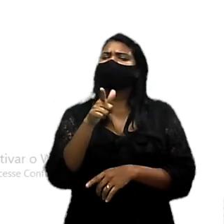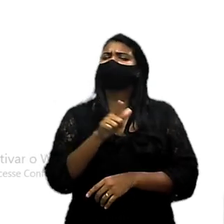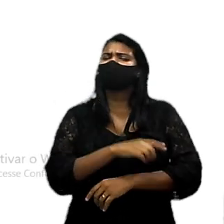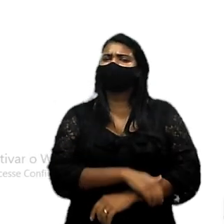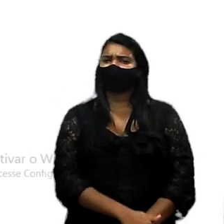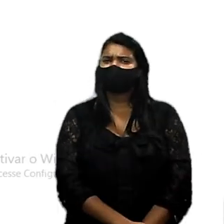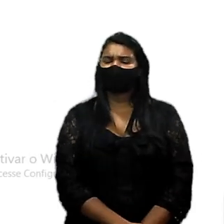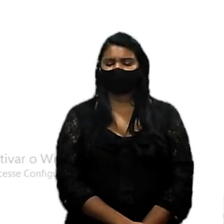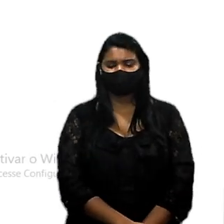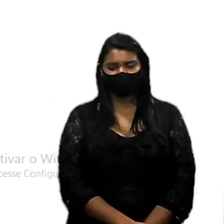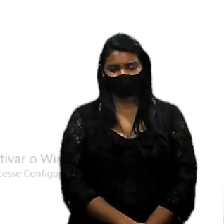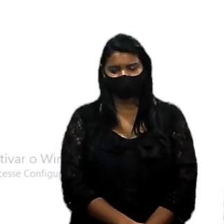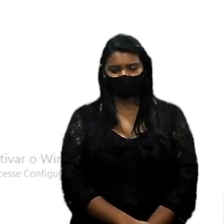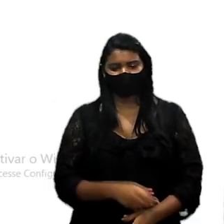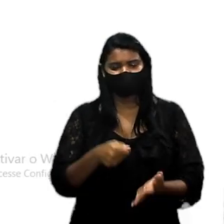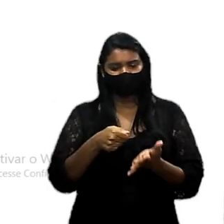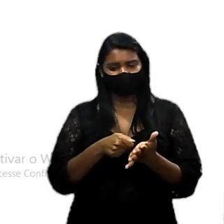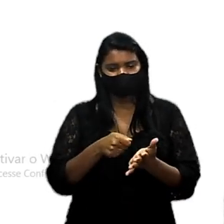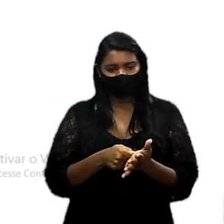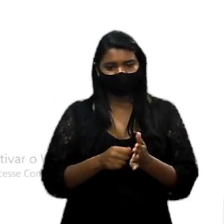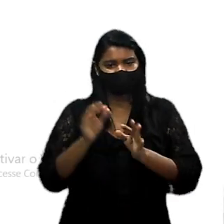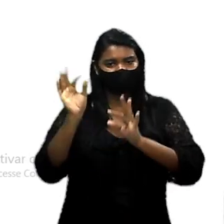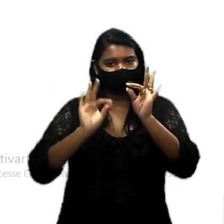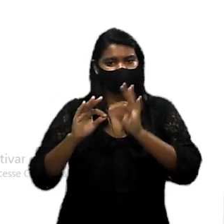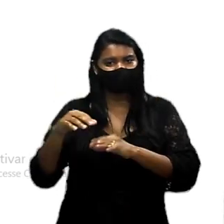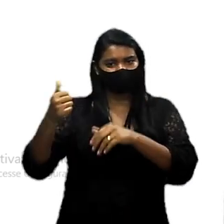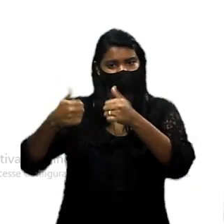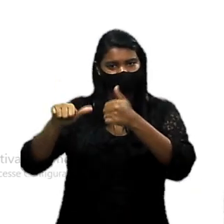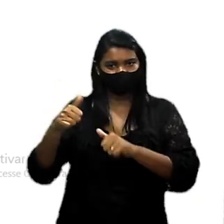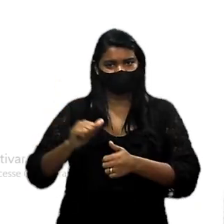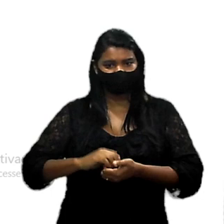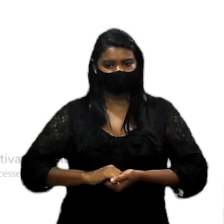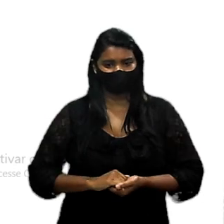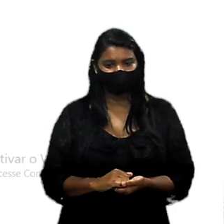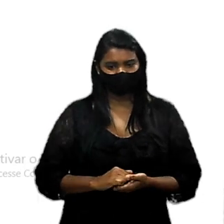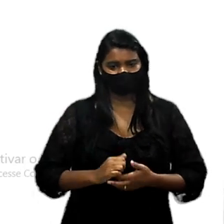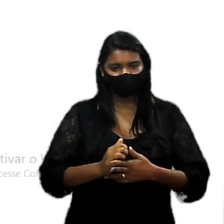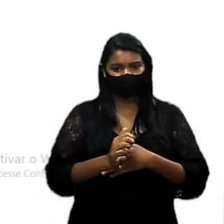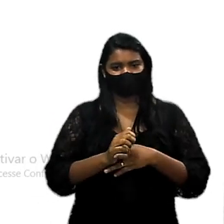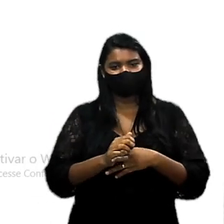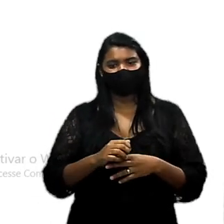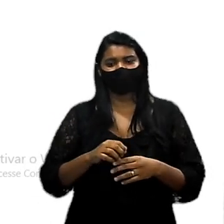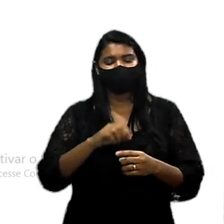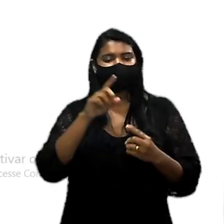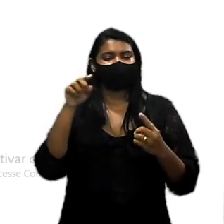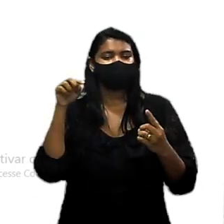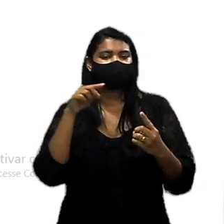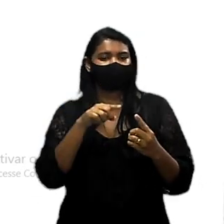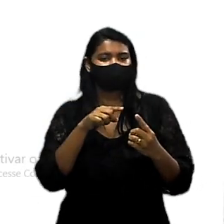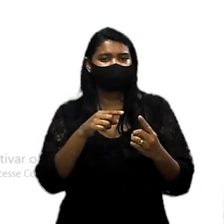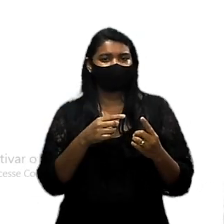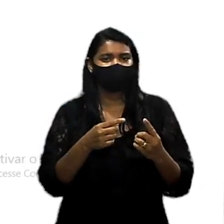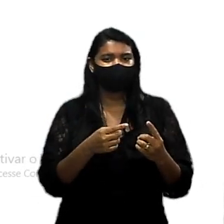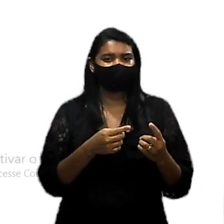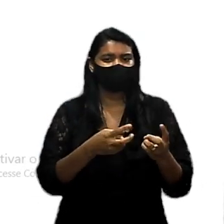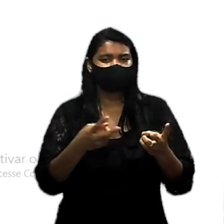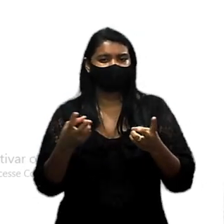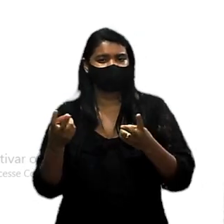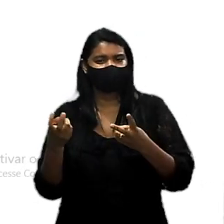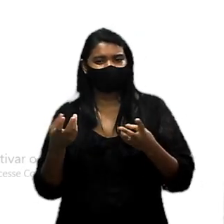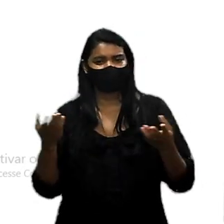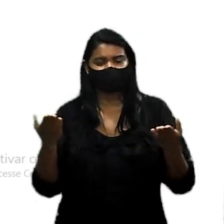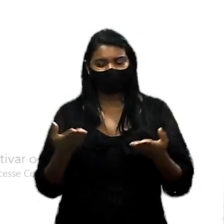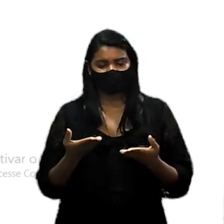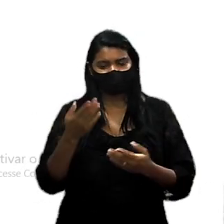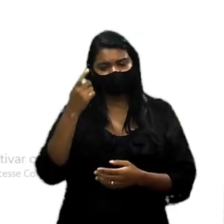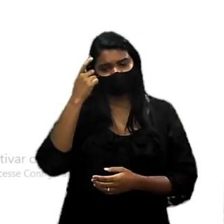né? Por que não tentar? Por que não analisar? Por que não observar essa ou essas novas formas